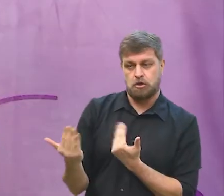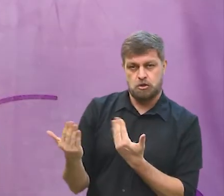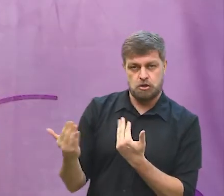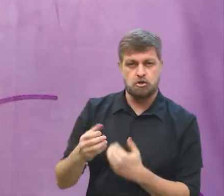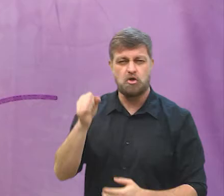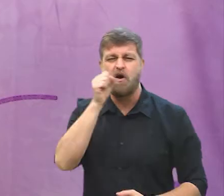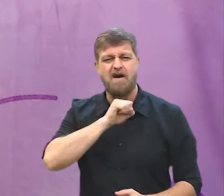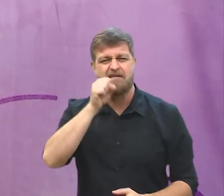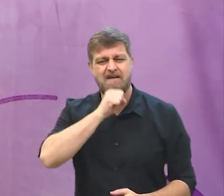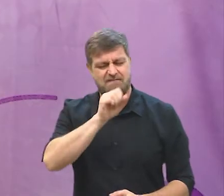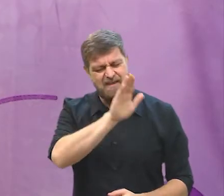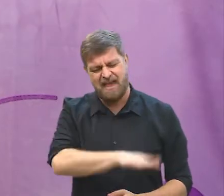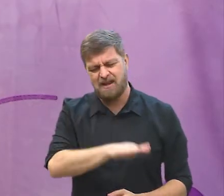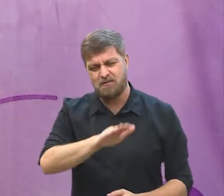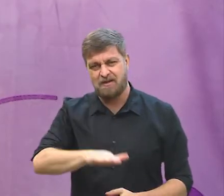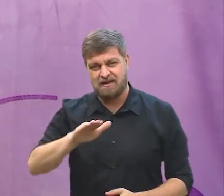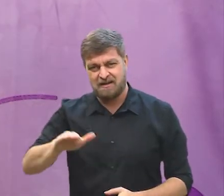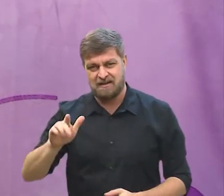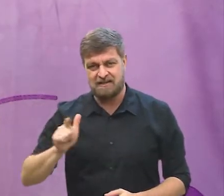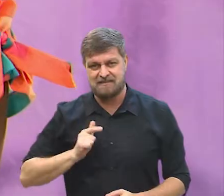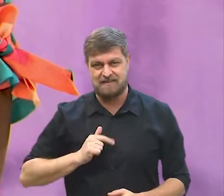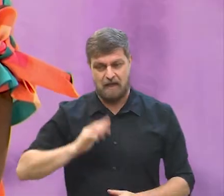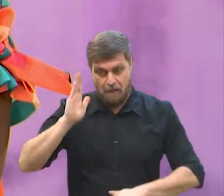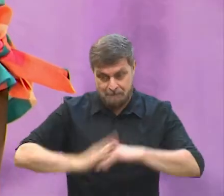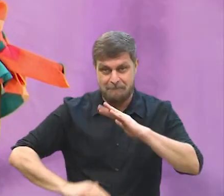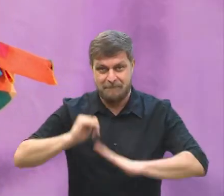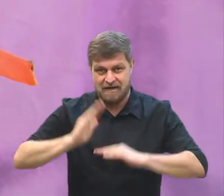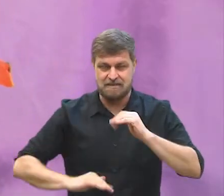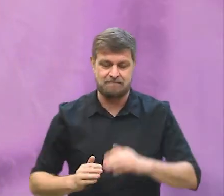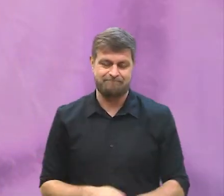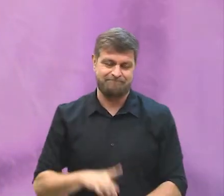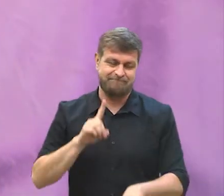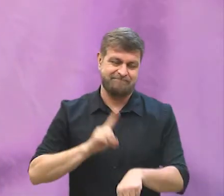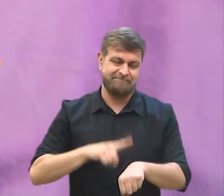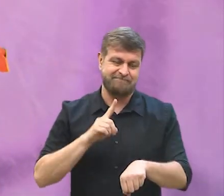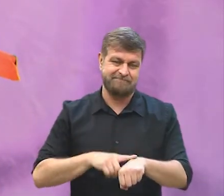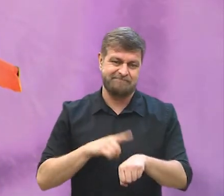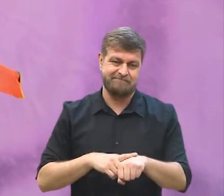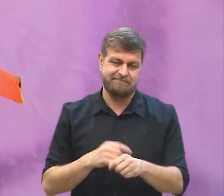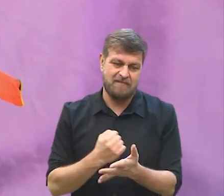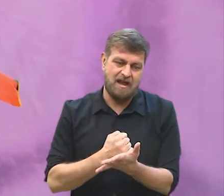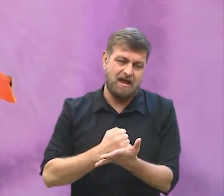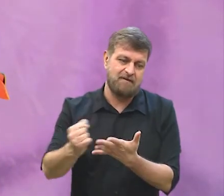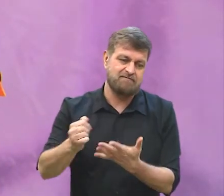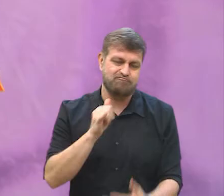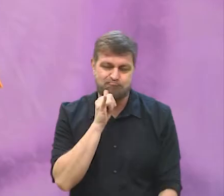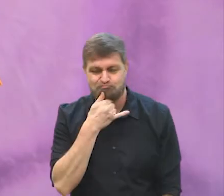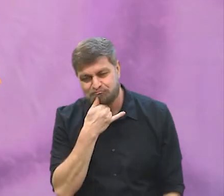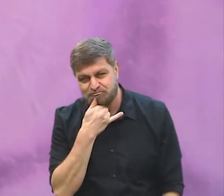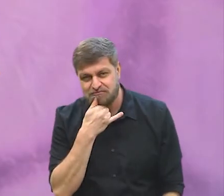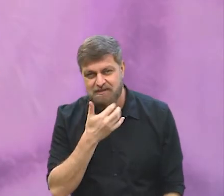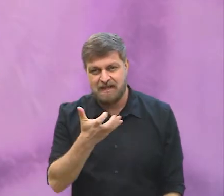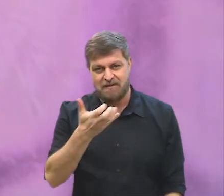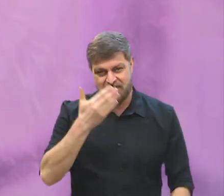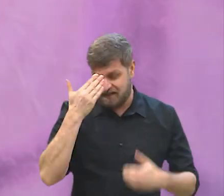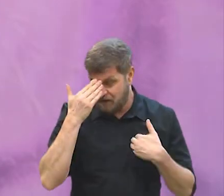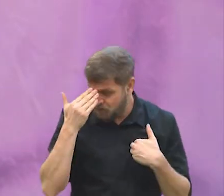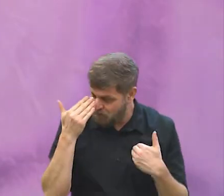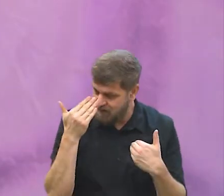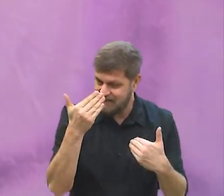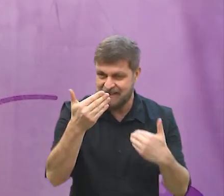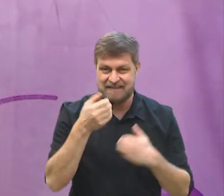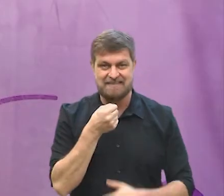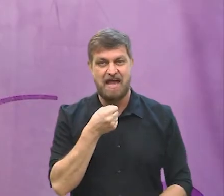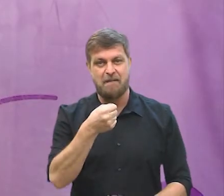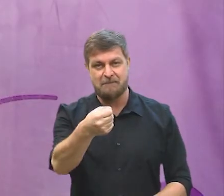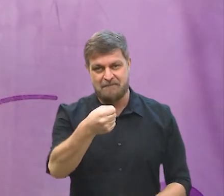para o idoso, para as crianças, vamos colocar a mão na massa. Doutor, infelizmente nosso tempinho acabou. Eu queria muito agradecer a sua